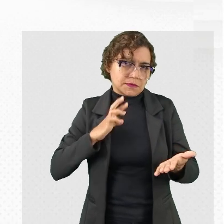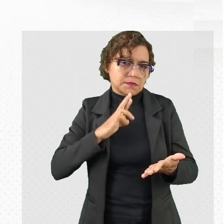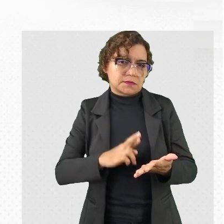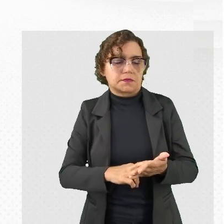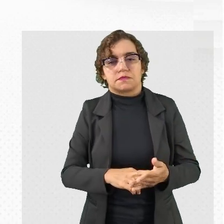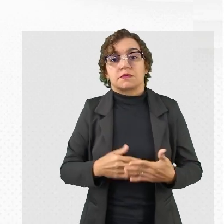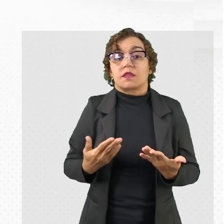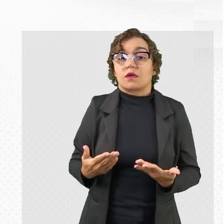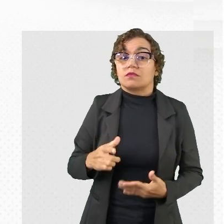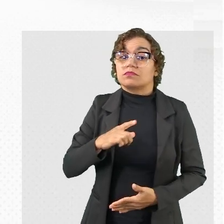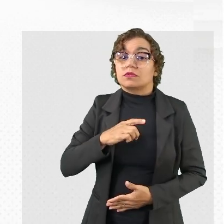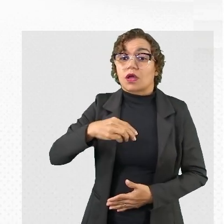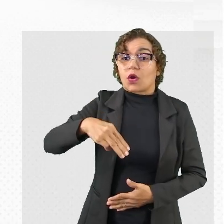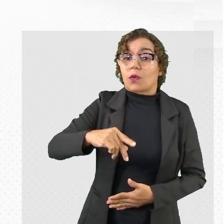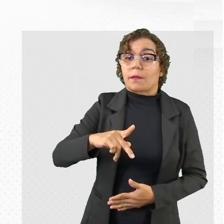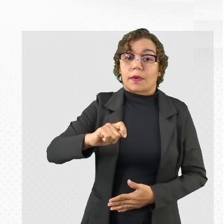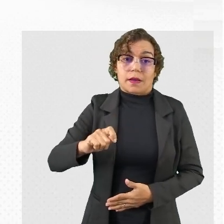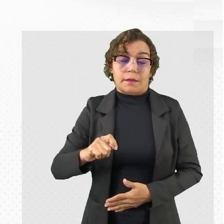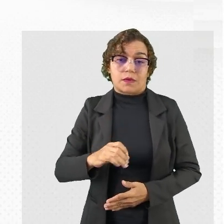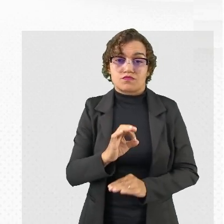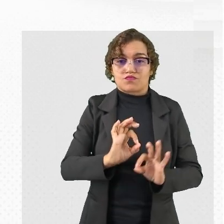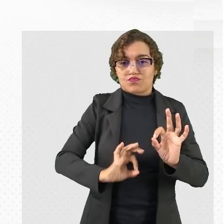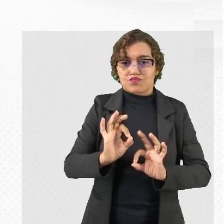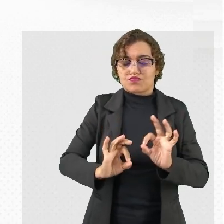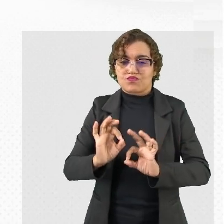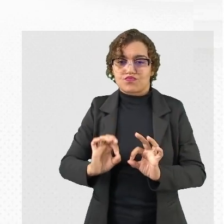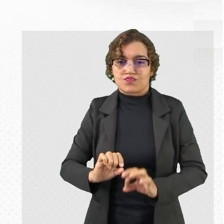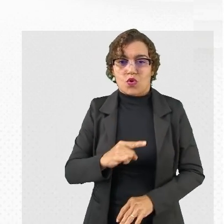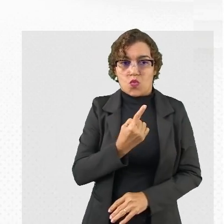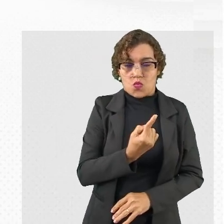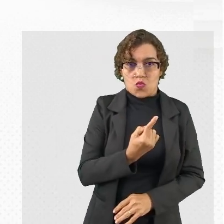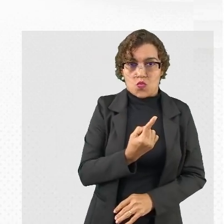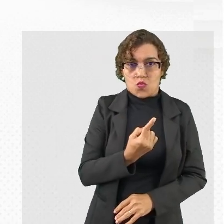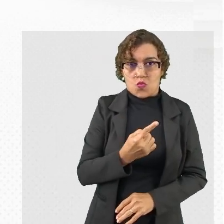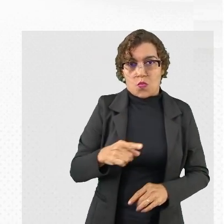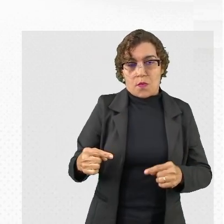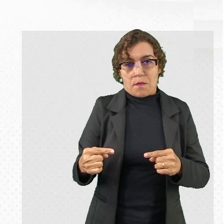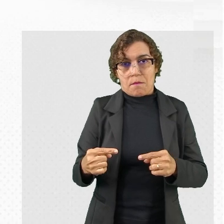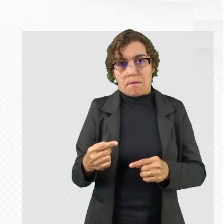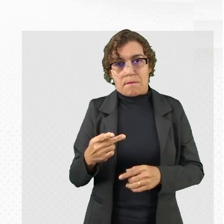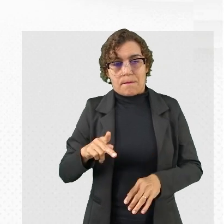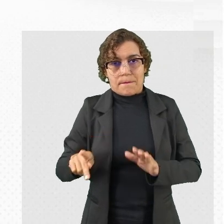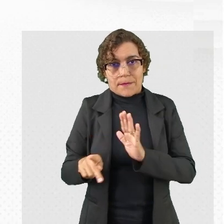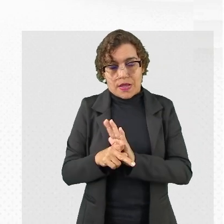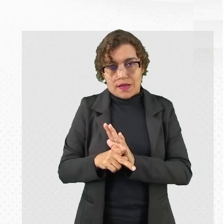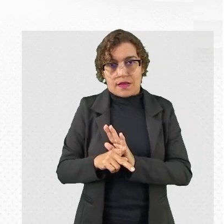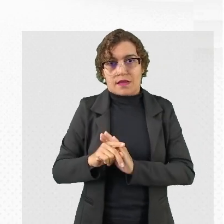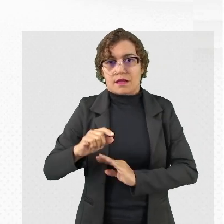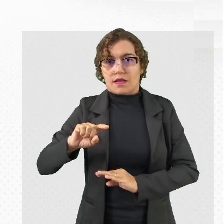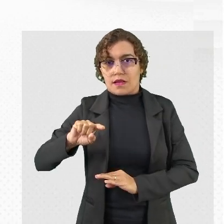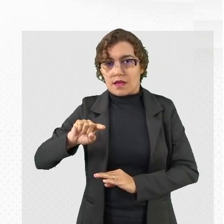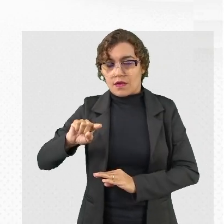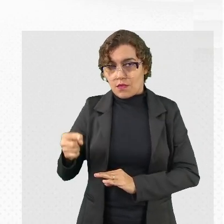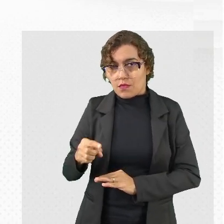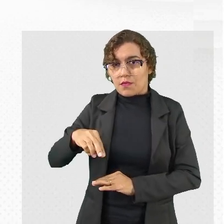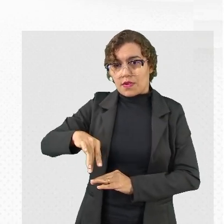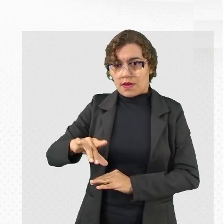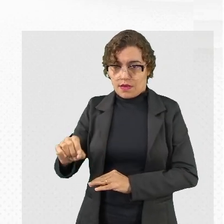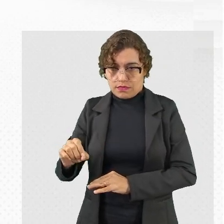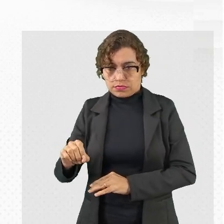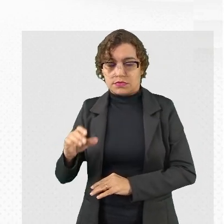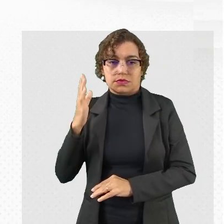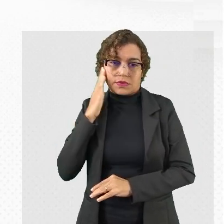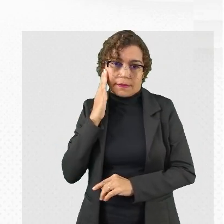foi elaborado na escala 1 para 1 milhão. Sabendo que esse mapa, a distância entre duas cidades é de 2,5